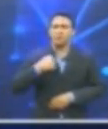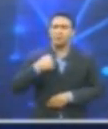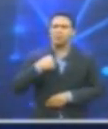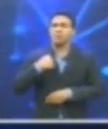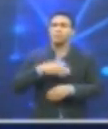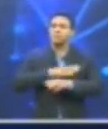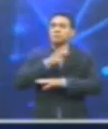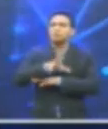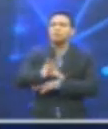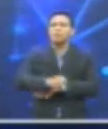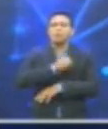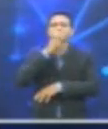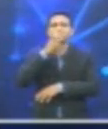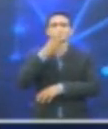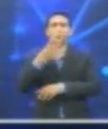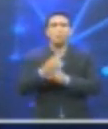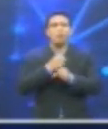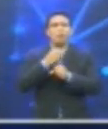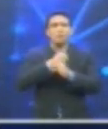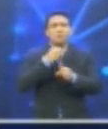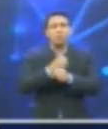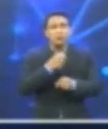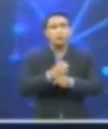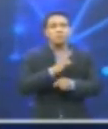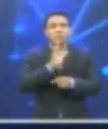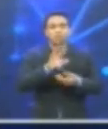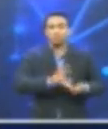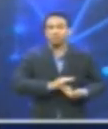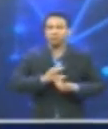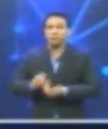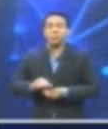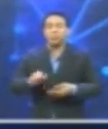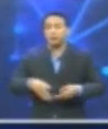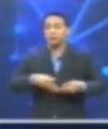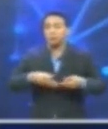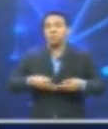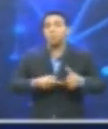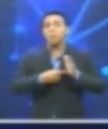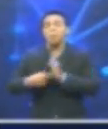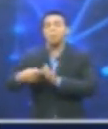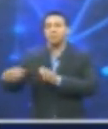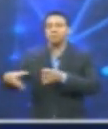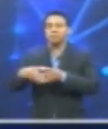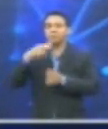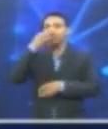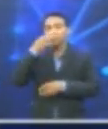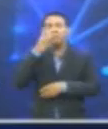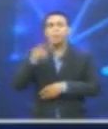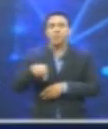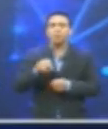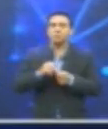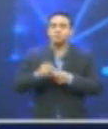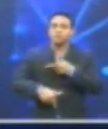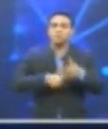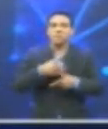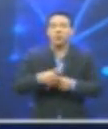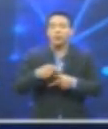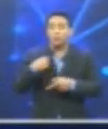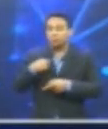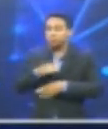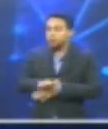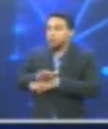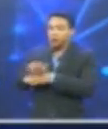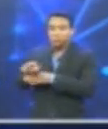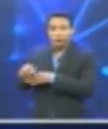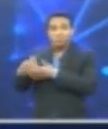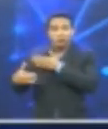de 54 anos, repassei a execução da obra para o seu governo, que é quem está executando, prestigiando assim o seu governo, quando